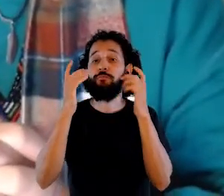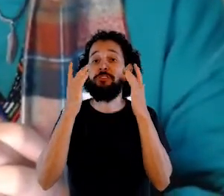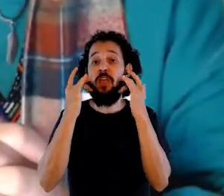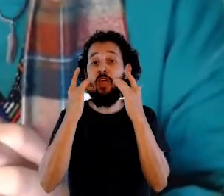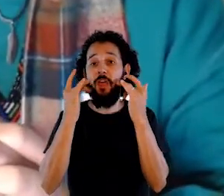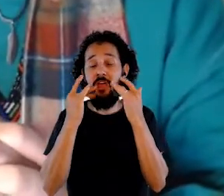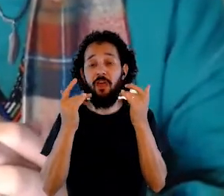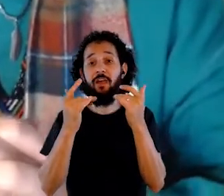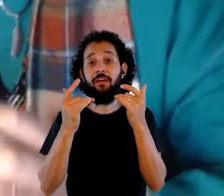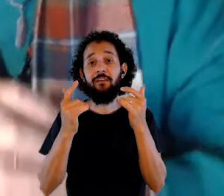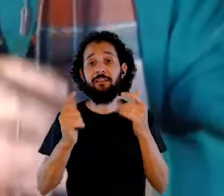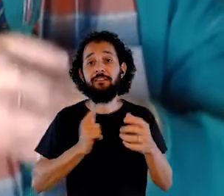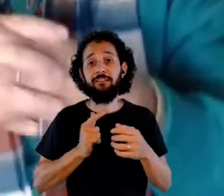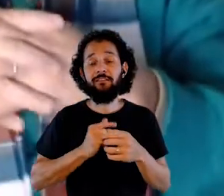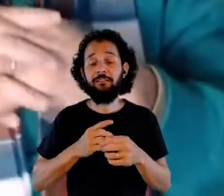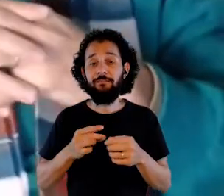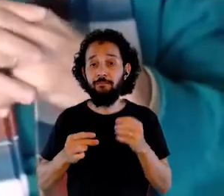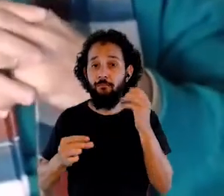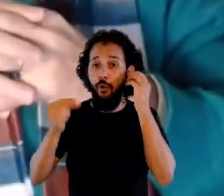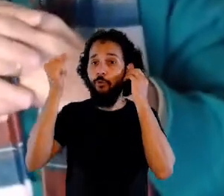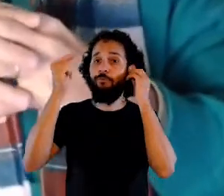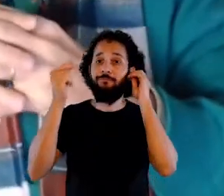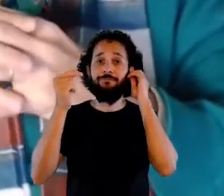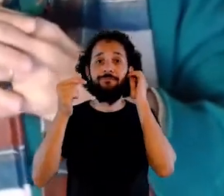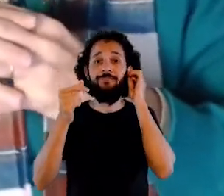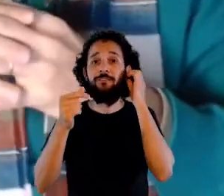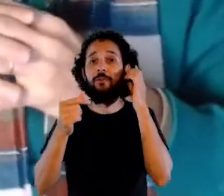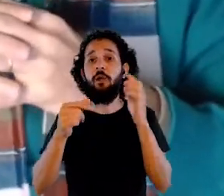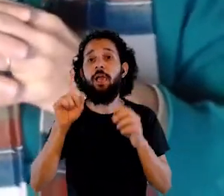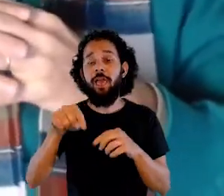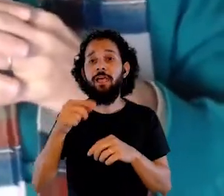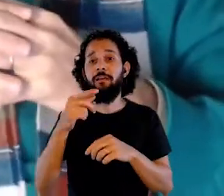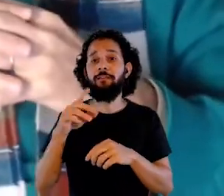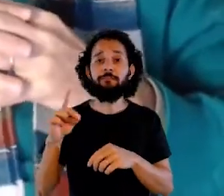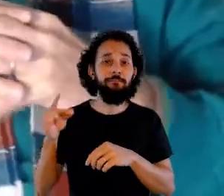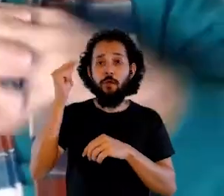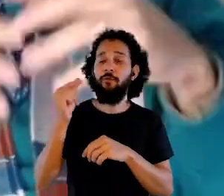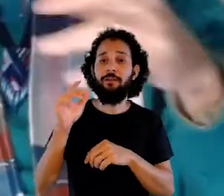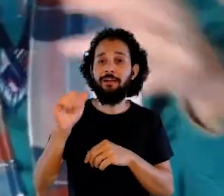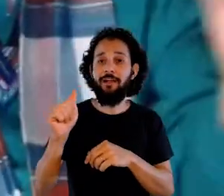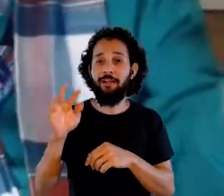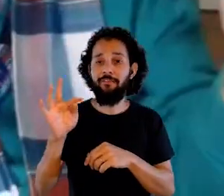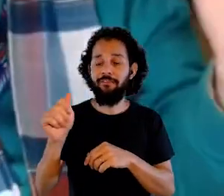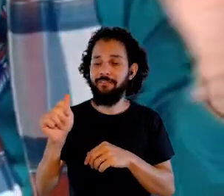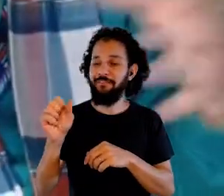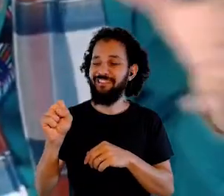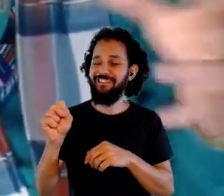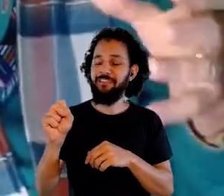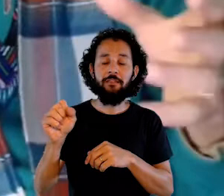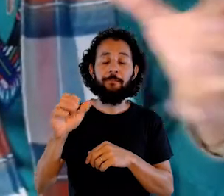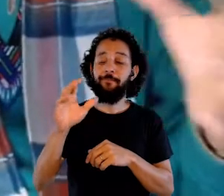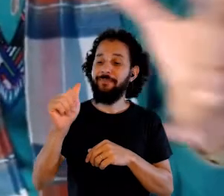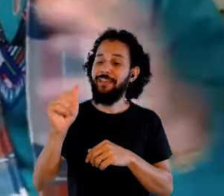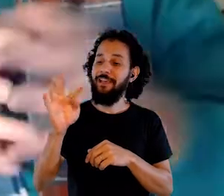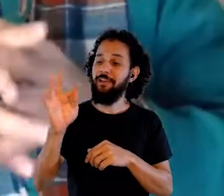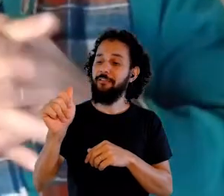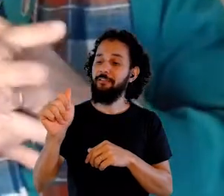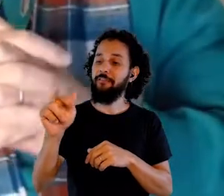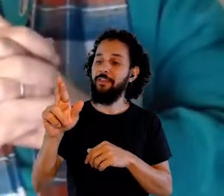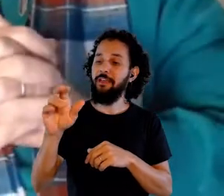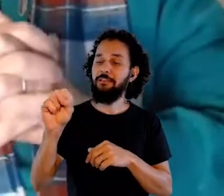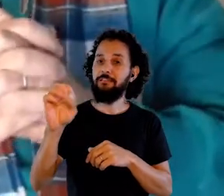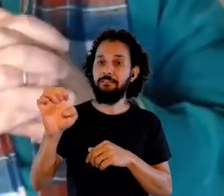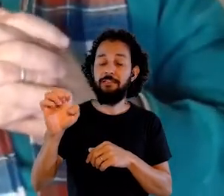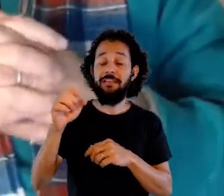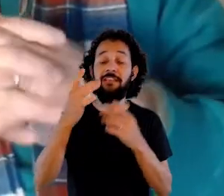catarse, o que a gente chama de catarse, né? Aliás, teatro é o lugar onde se vê, né? Se você for ver, eu fui procurar uma